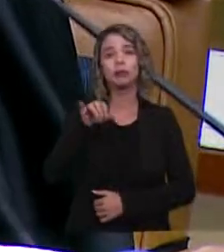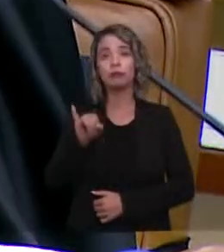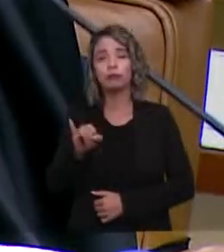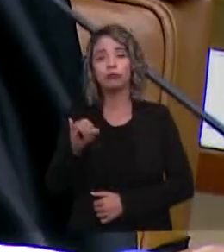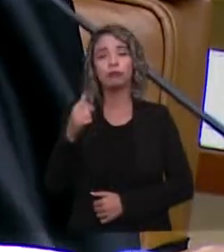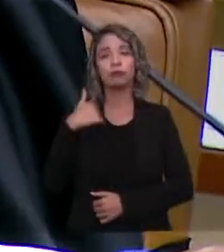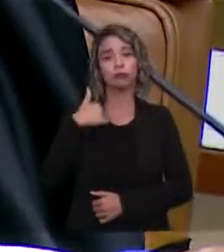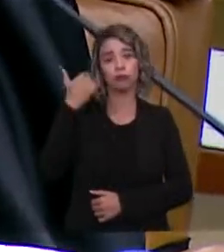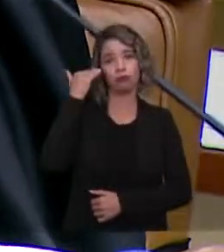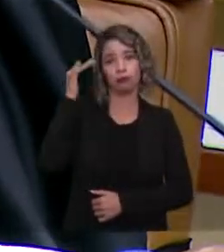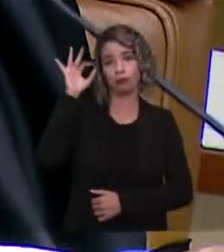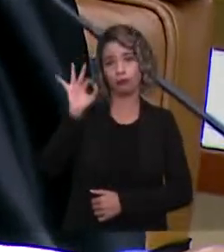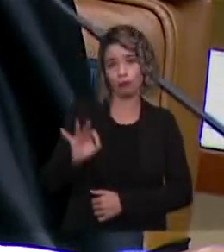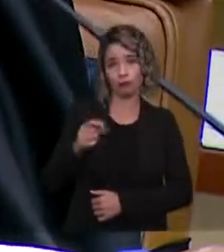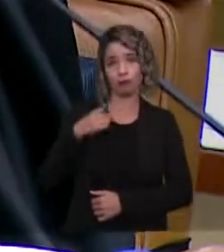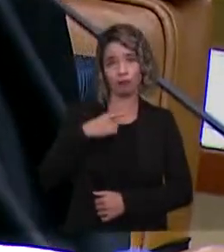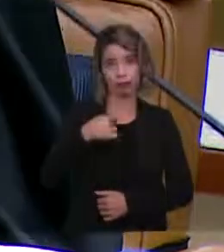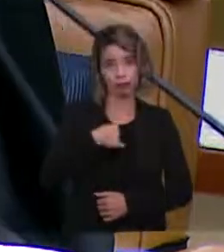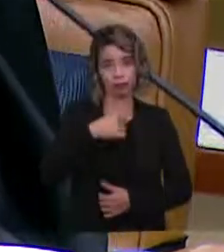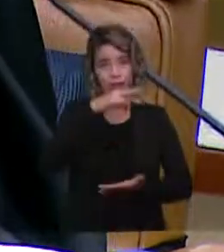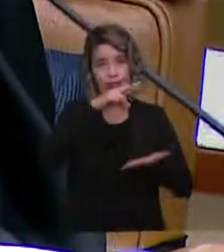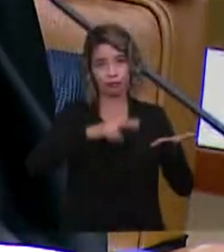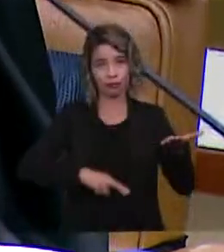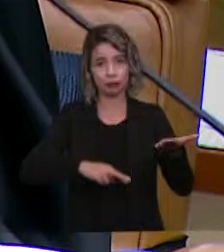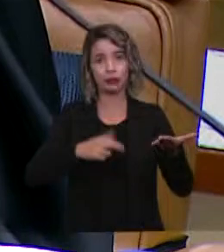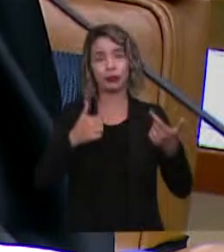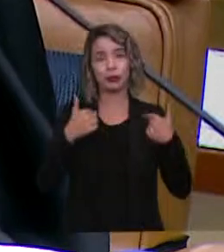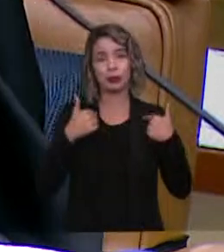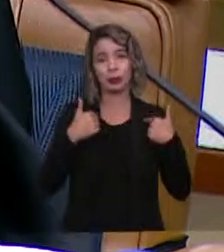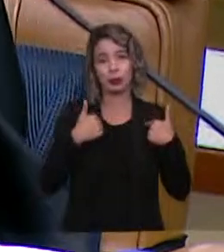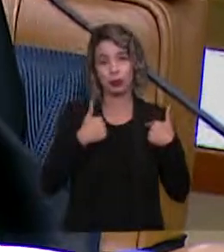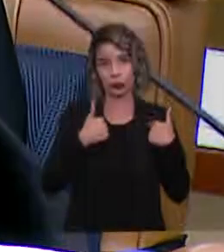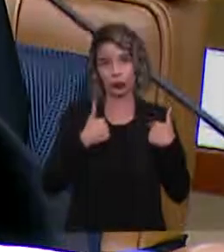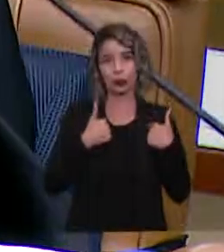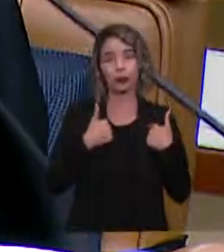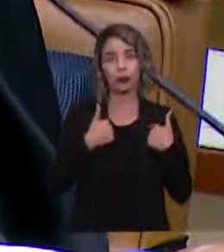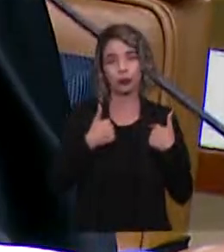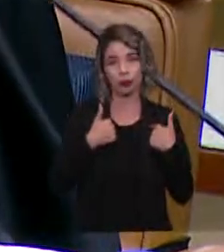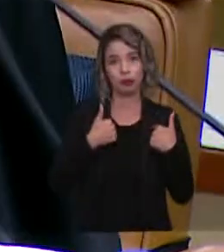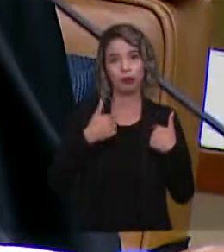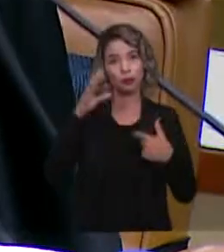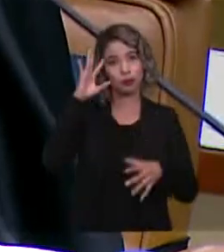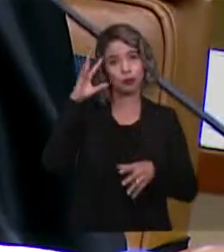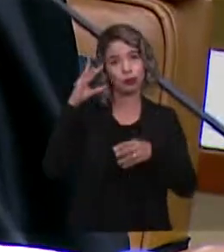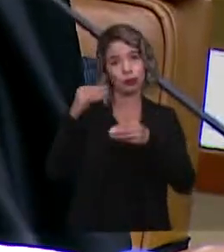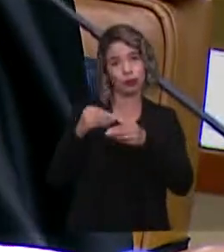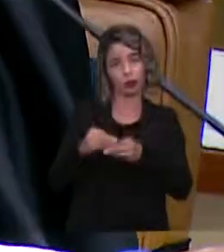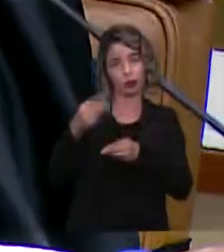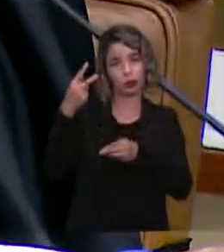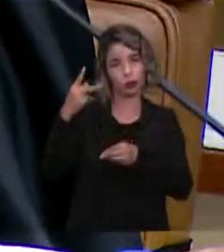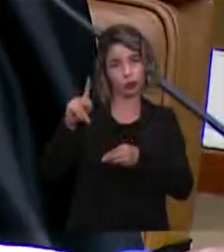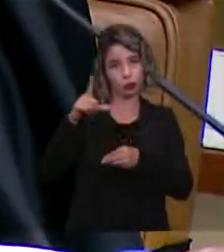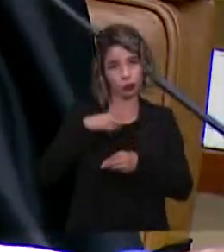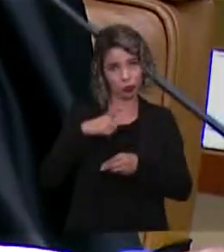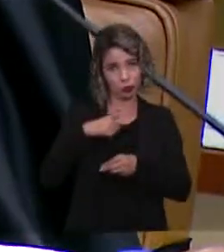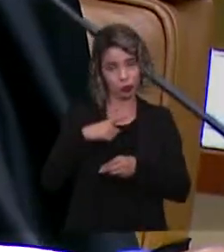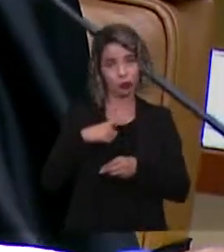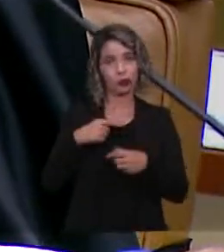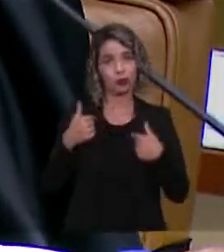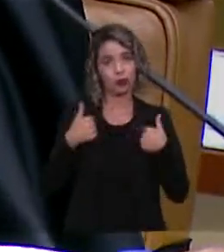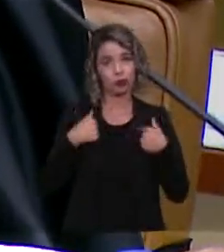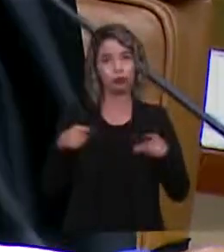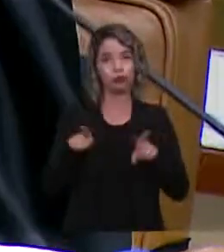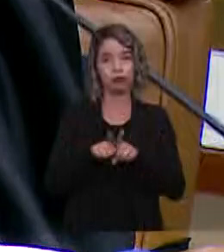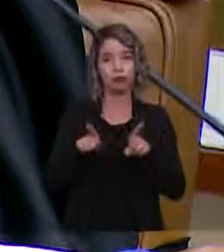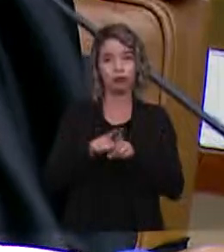bem compreendi, que como relator, nada obstante a síntese que Vossa Excelência sempre faz, eu também